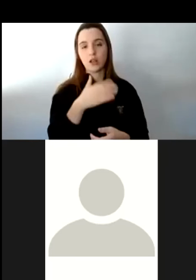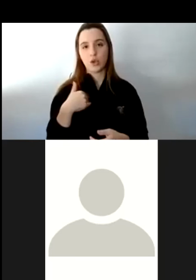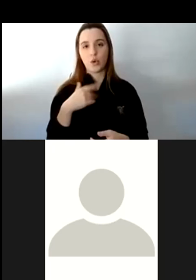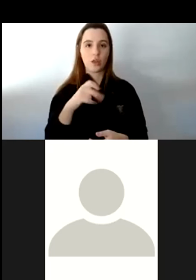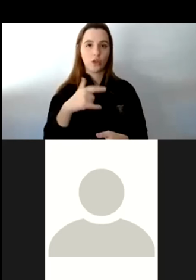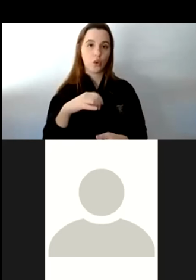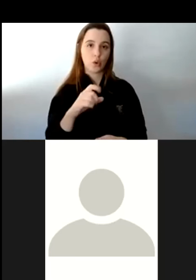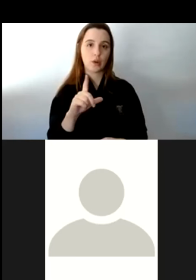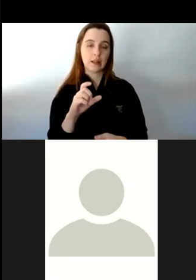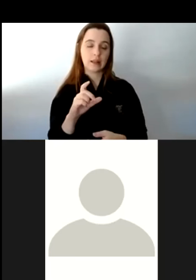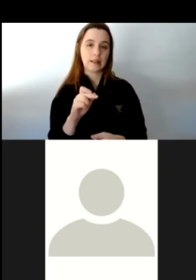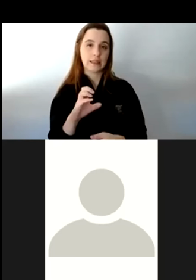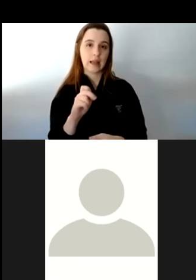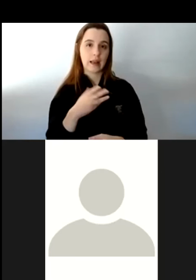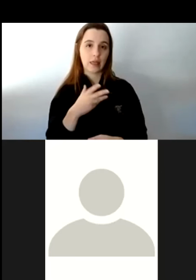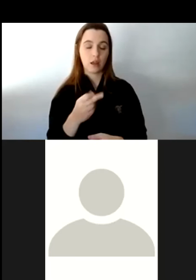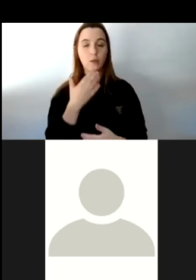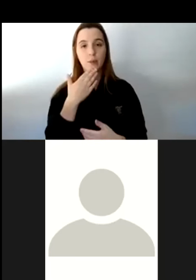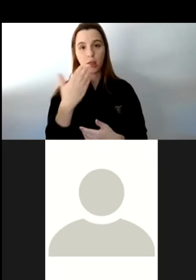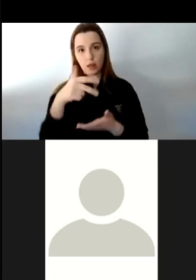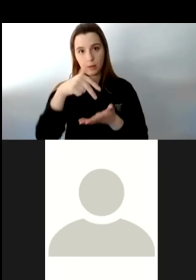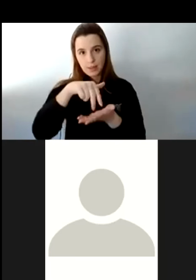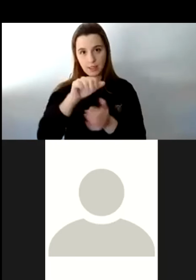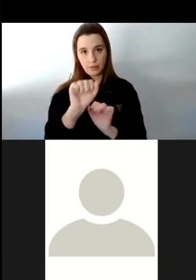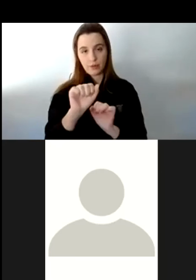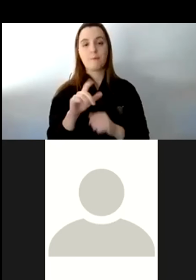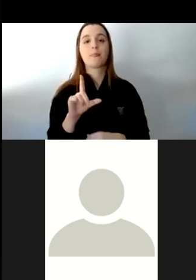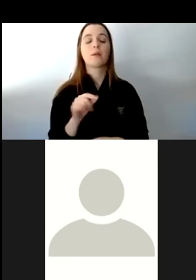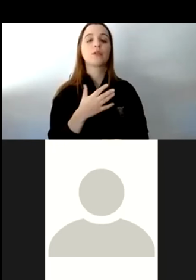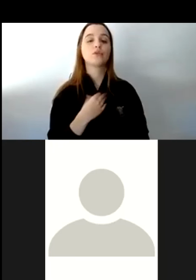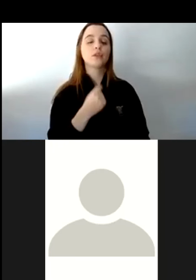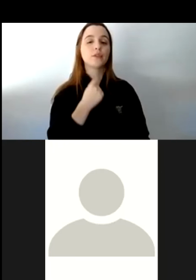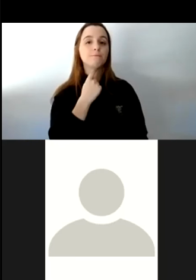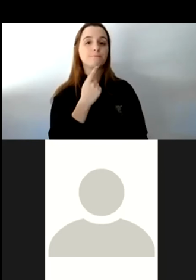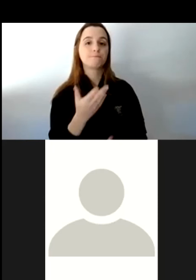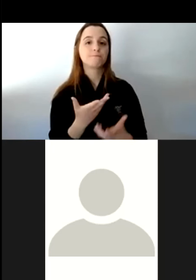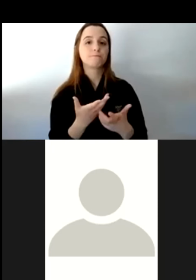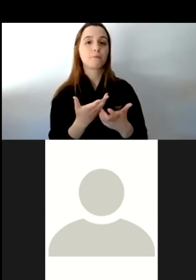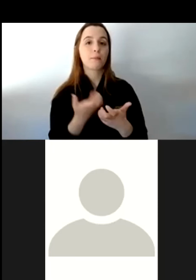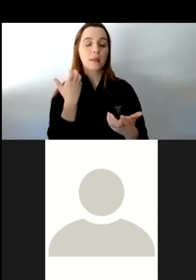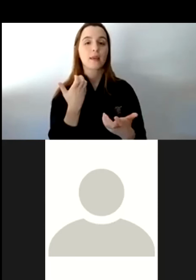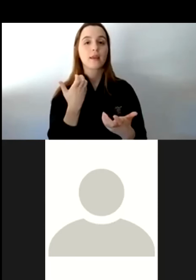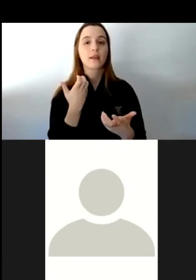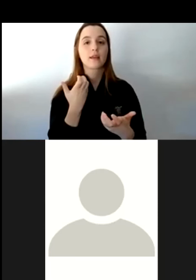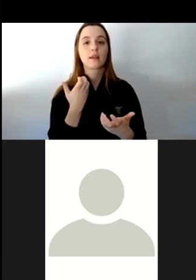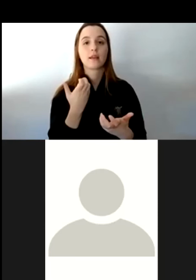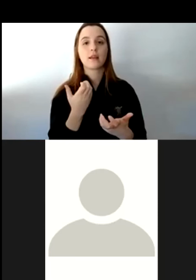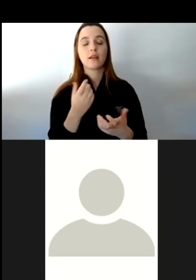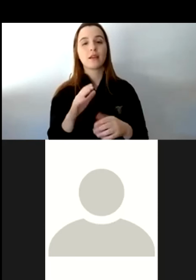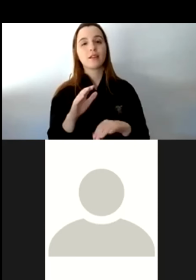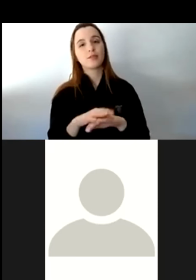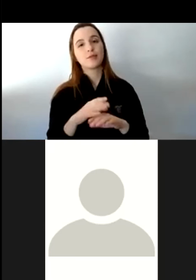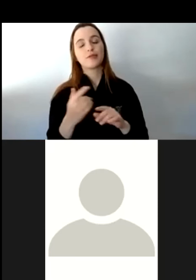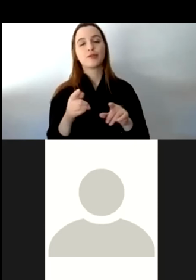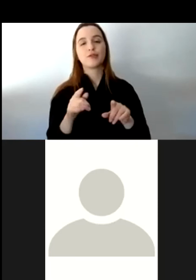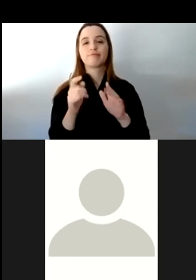sua presença e gostaria de realçar o ter mantido na agenda política do Ministério